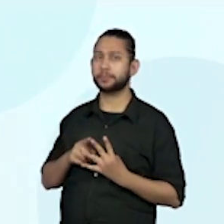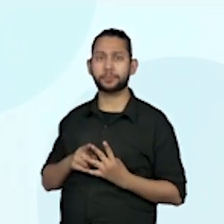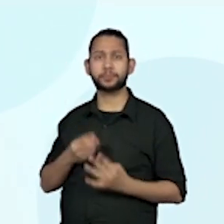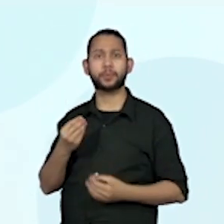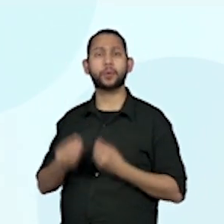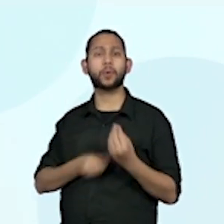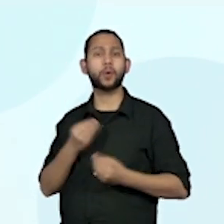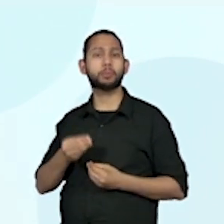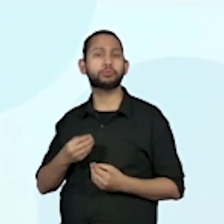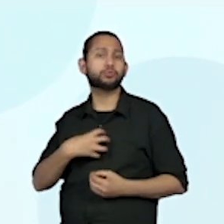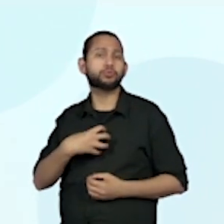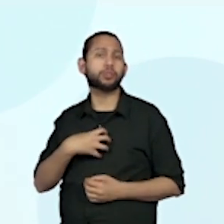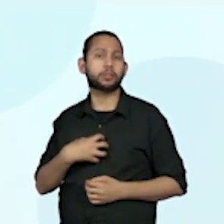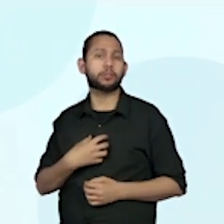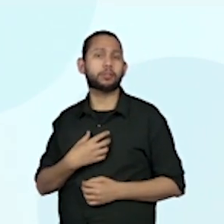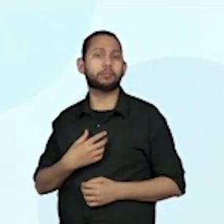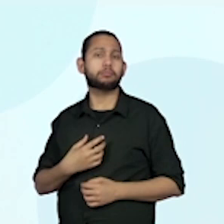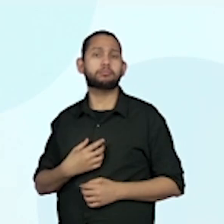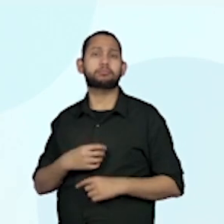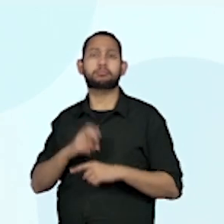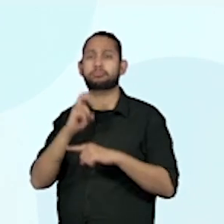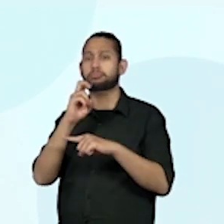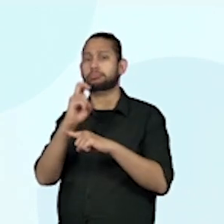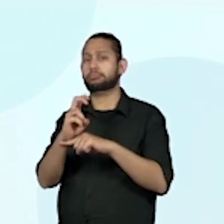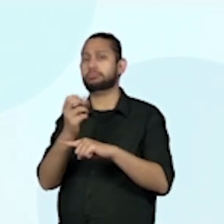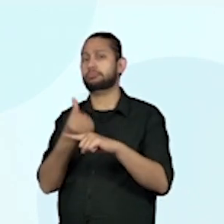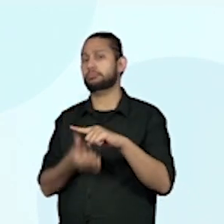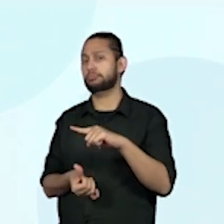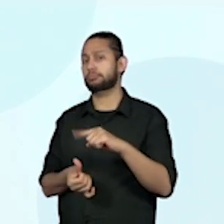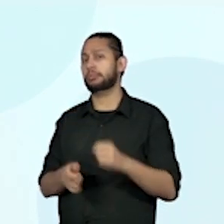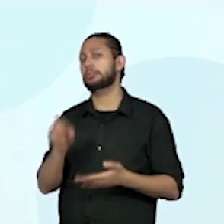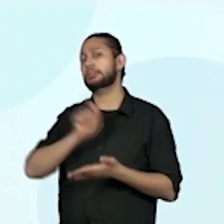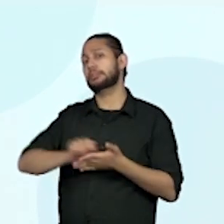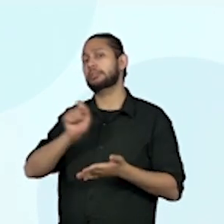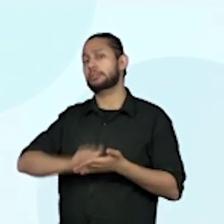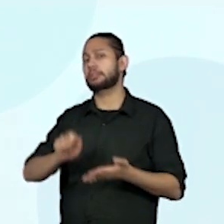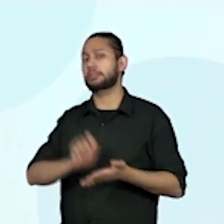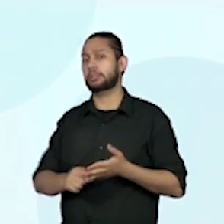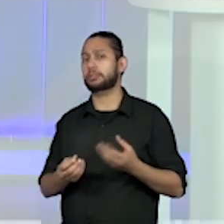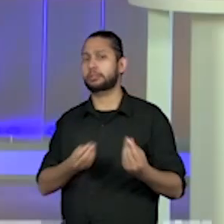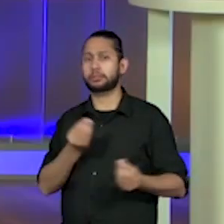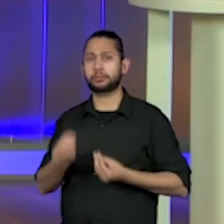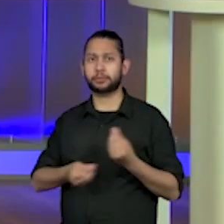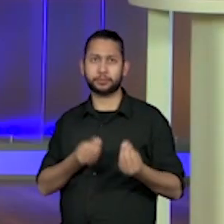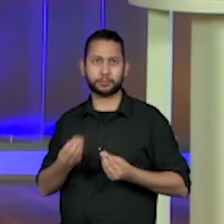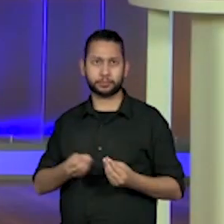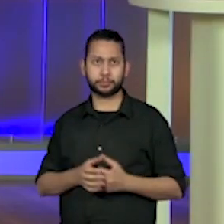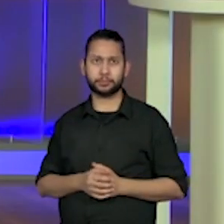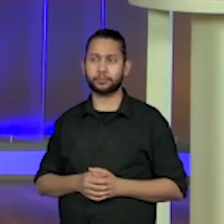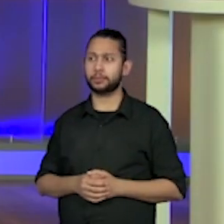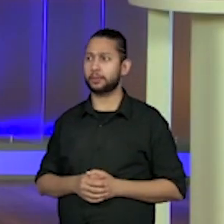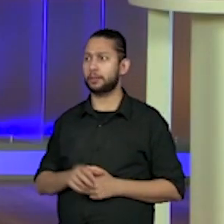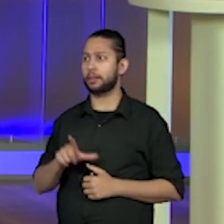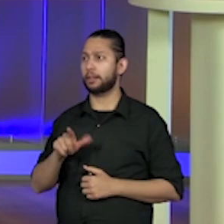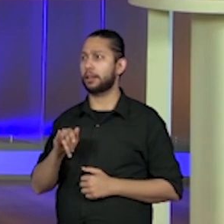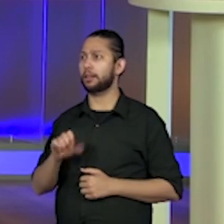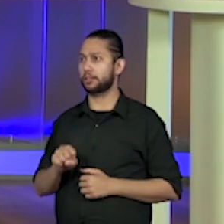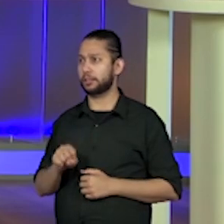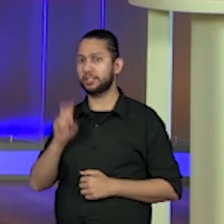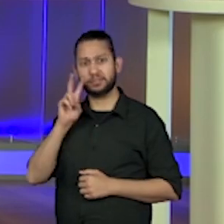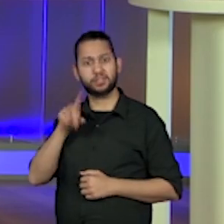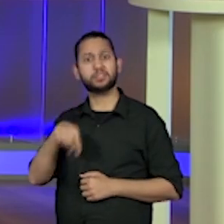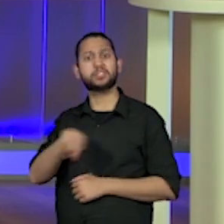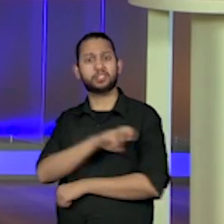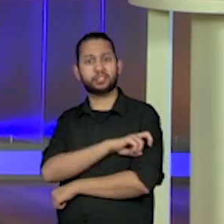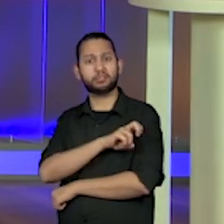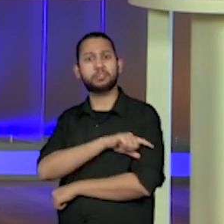a leitura e a escrita desta terceira fração? Lá aí, gente, vocês do quinto ano, vocês